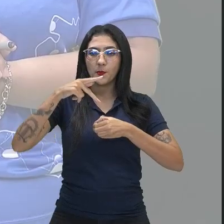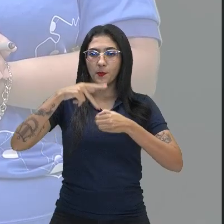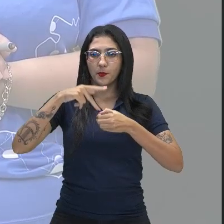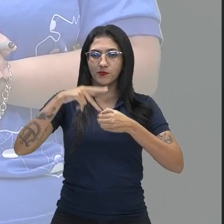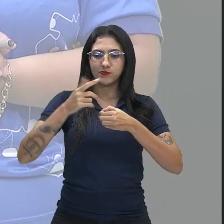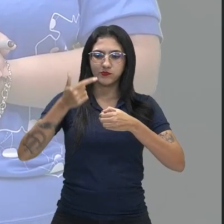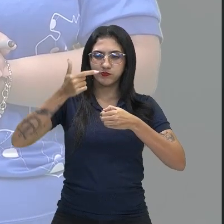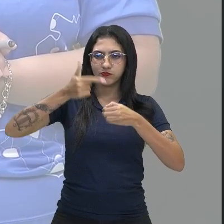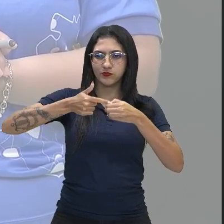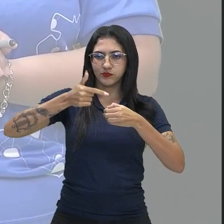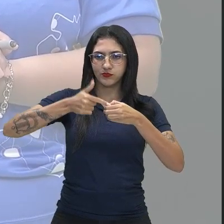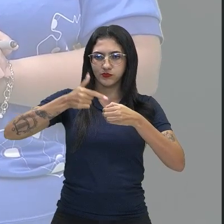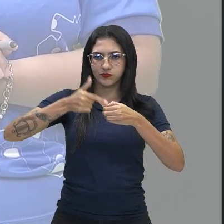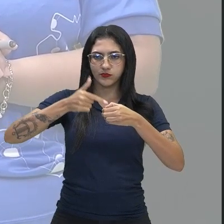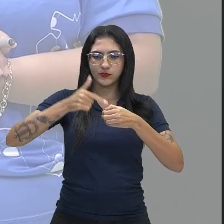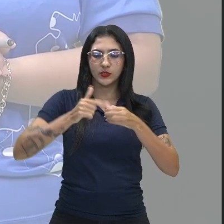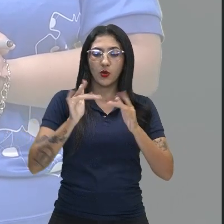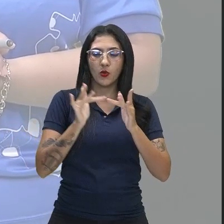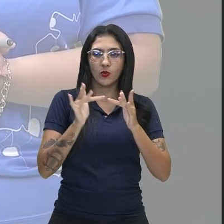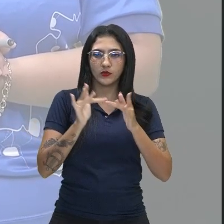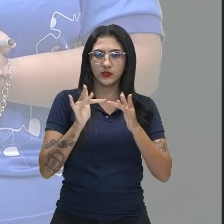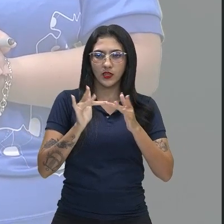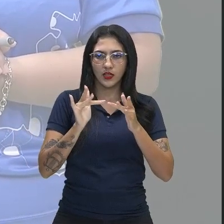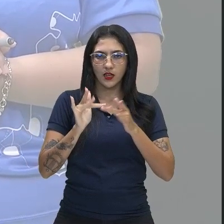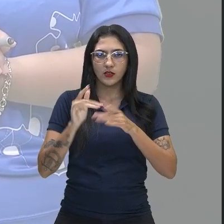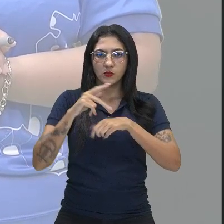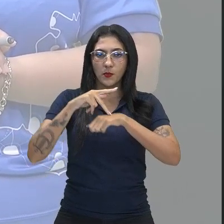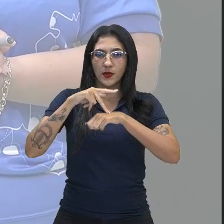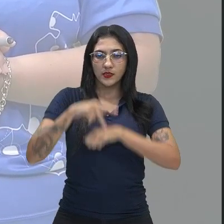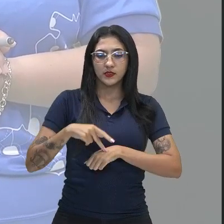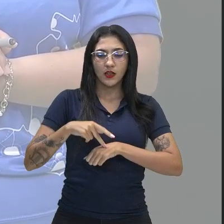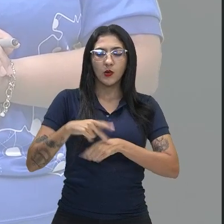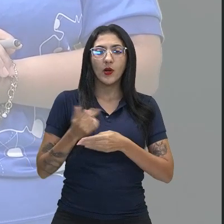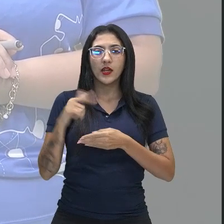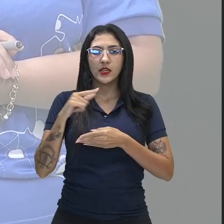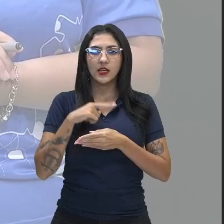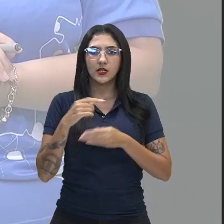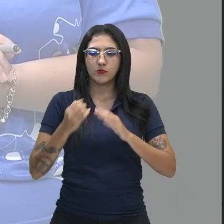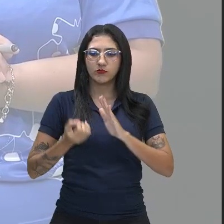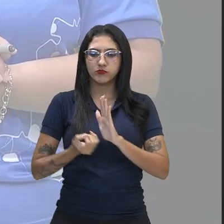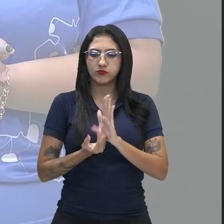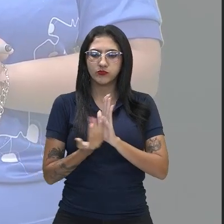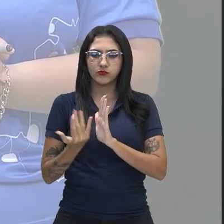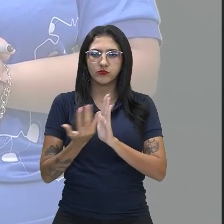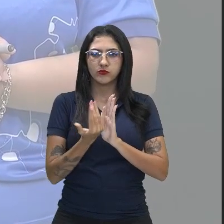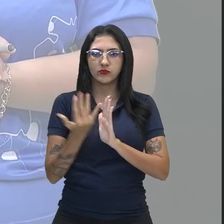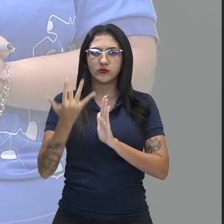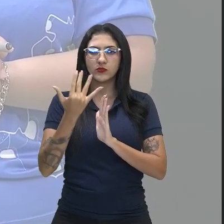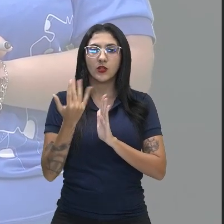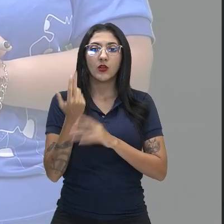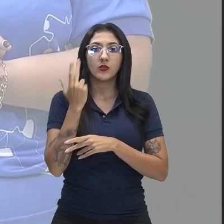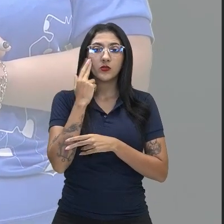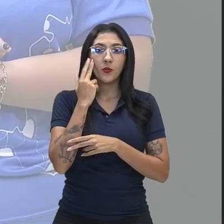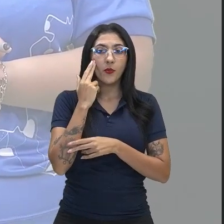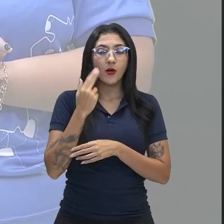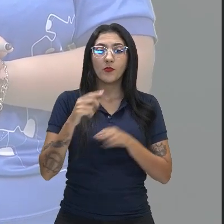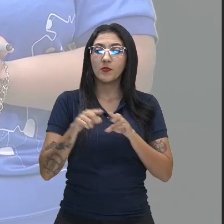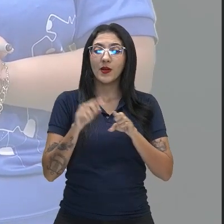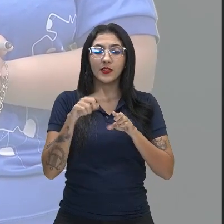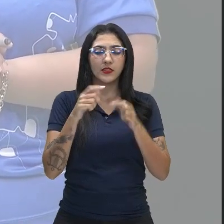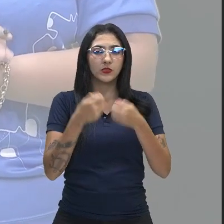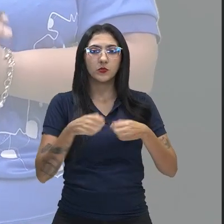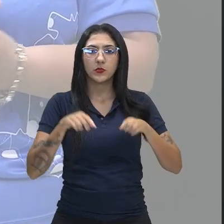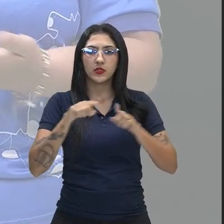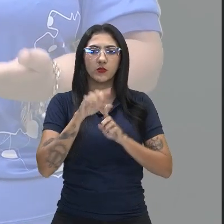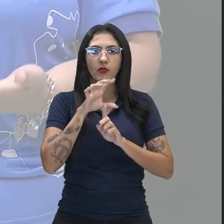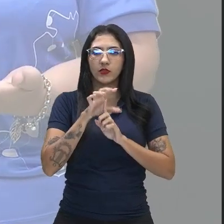ar quente e de alta pressão, onde ele se incendeia espontaneamente, sem a necessidade de uma vela de ignição. Então,